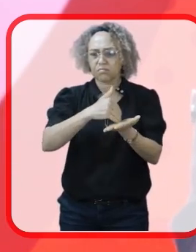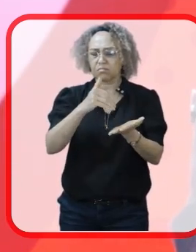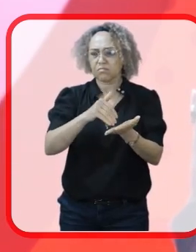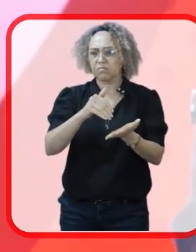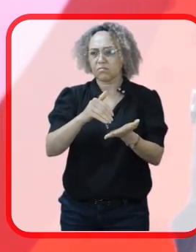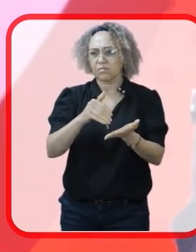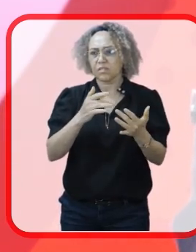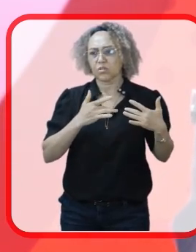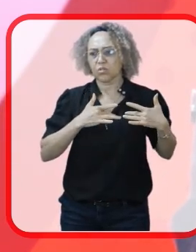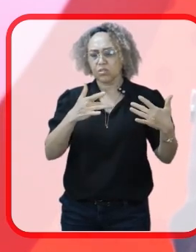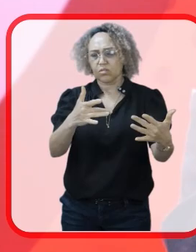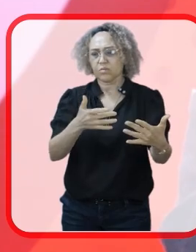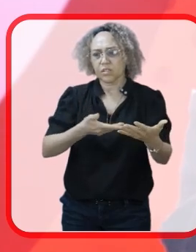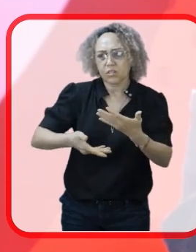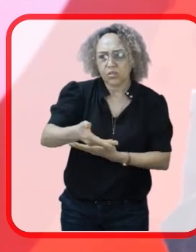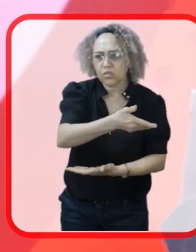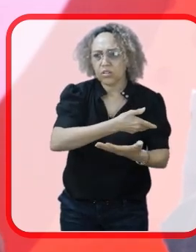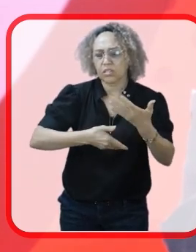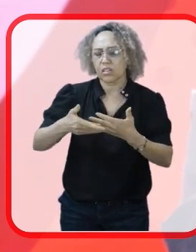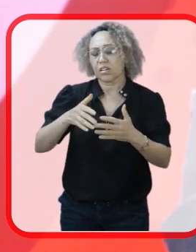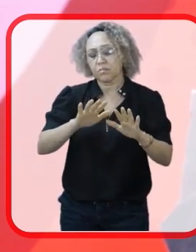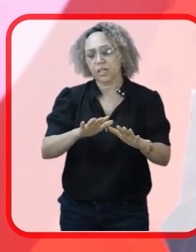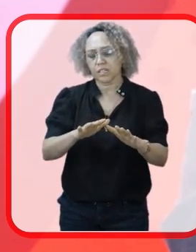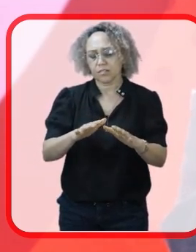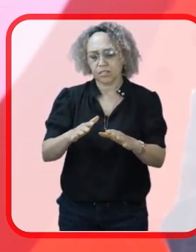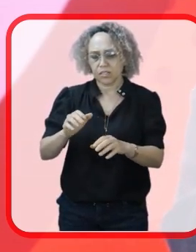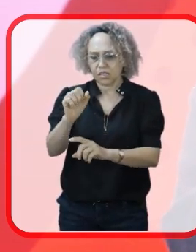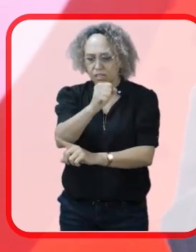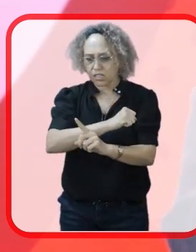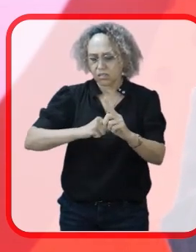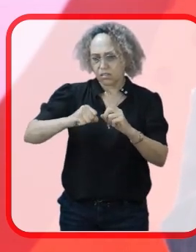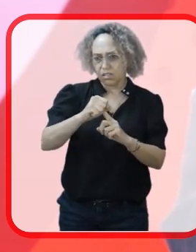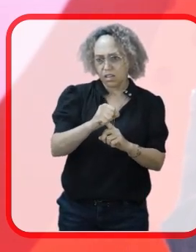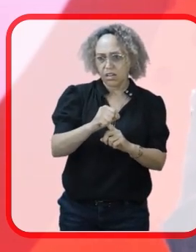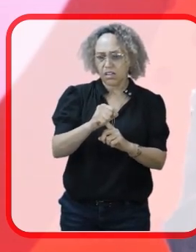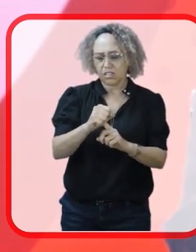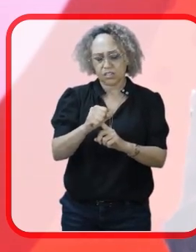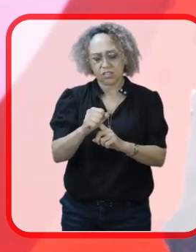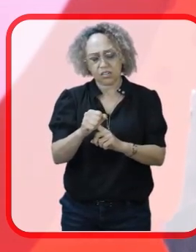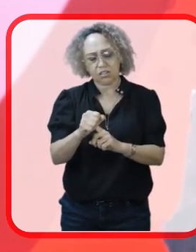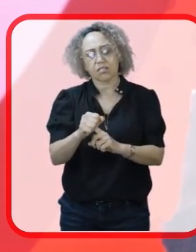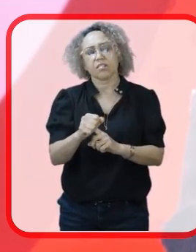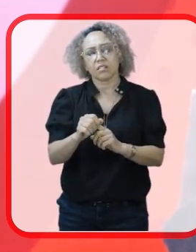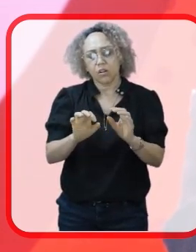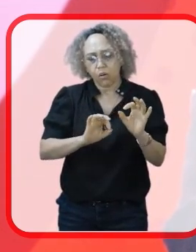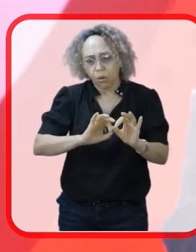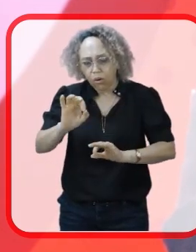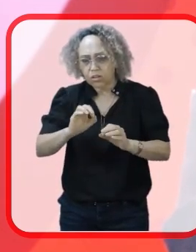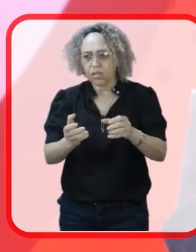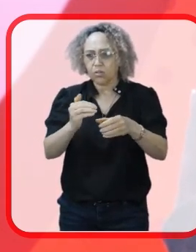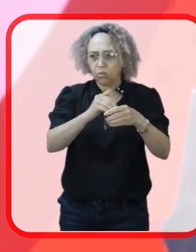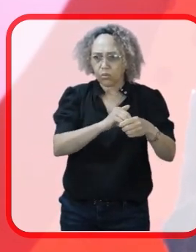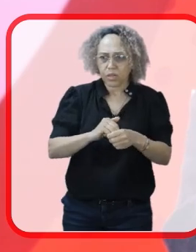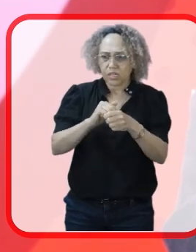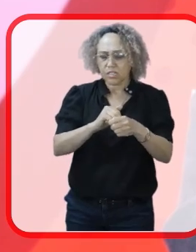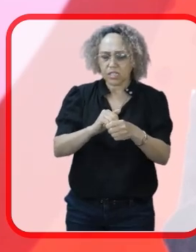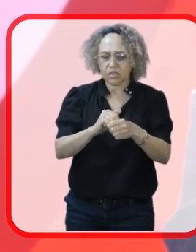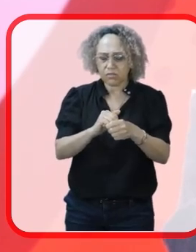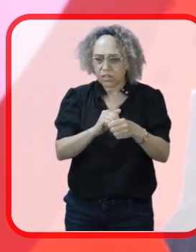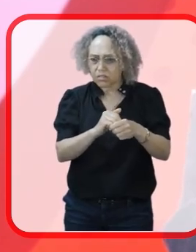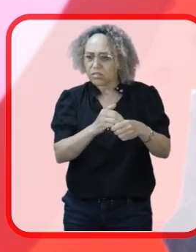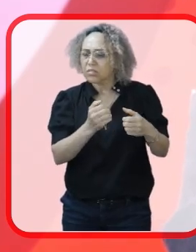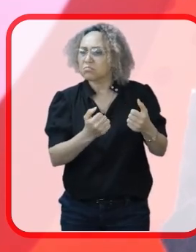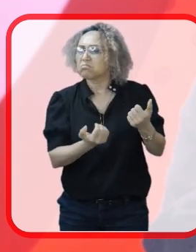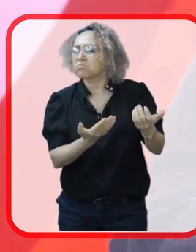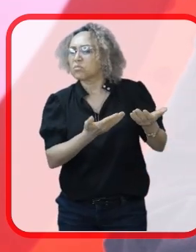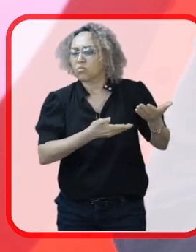nós tivermos na base da sociedade organizando uma cooperativa, buscando junto ao nosso governo uma nova forma de relação com as